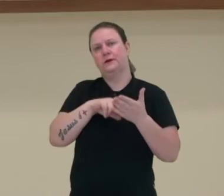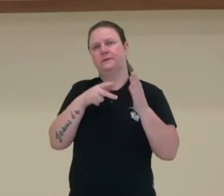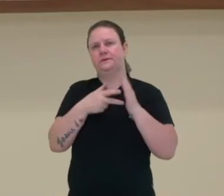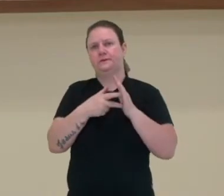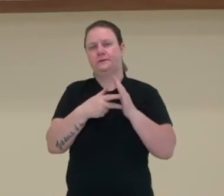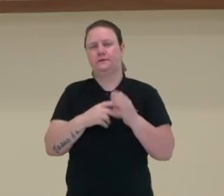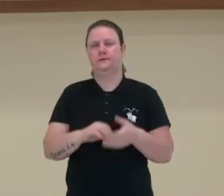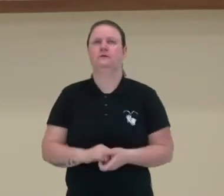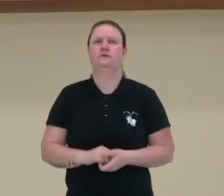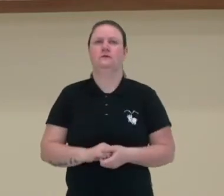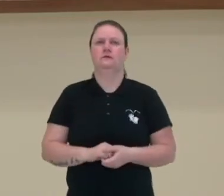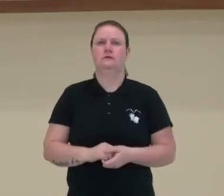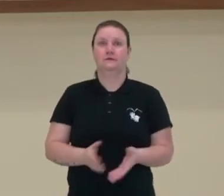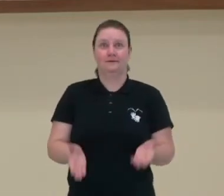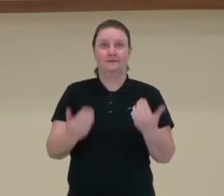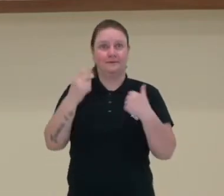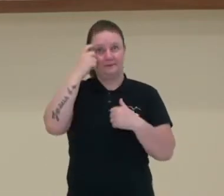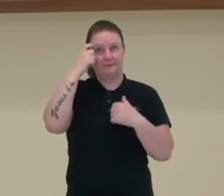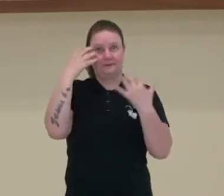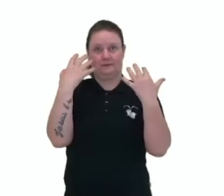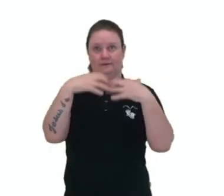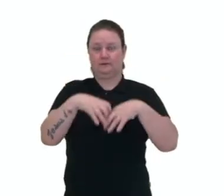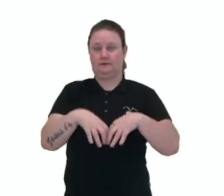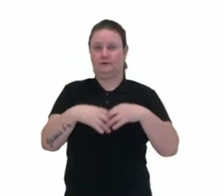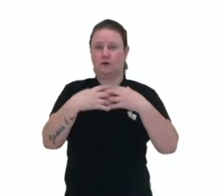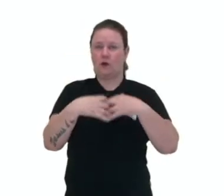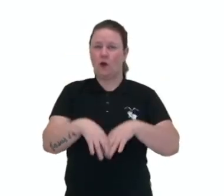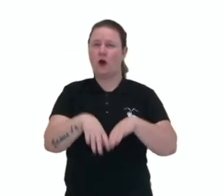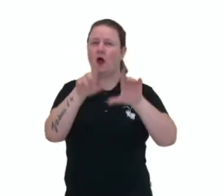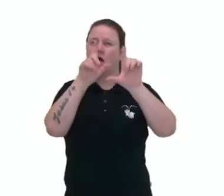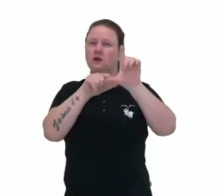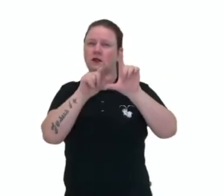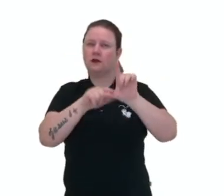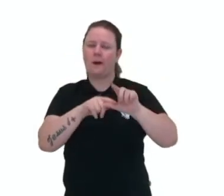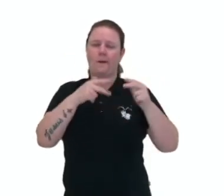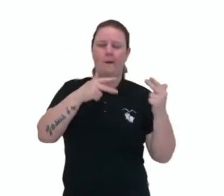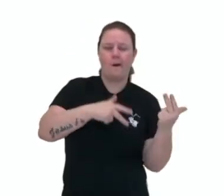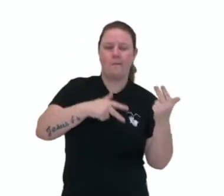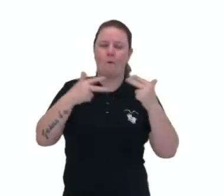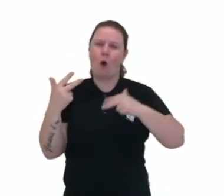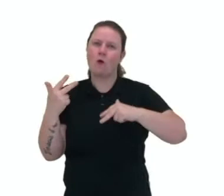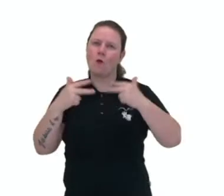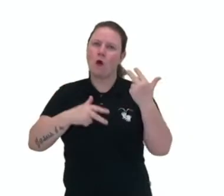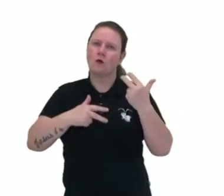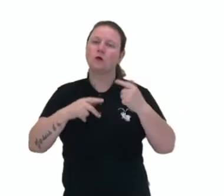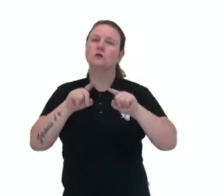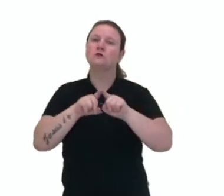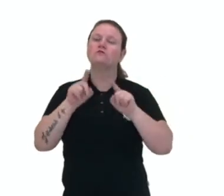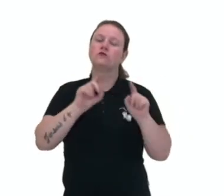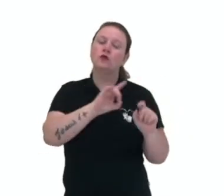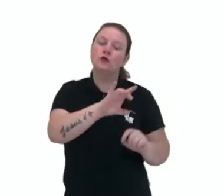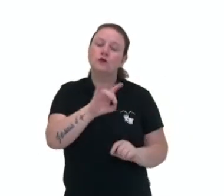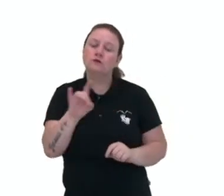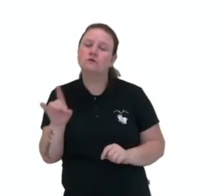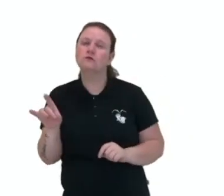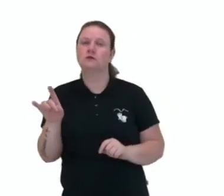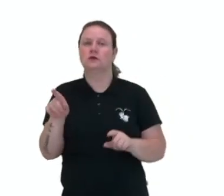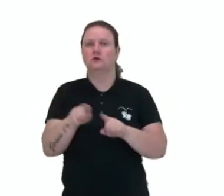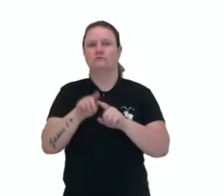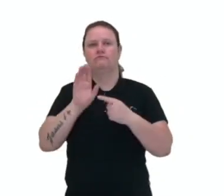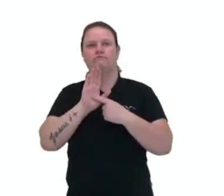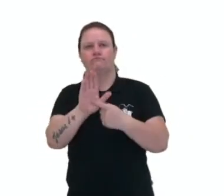significação? Vamos refletir. As letras de rap tratam de fatos do cotidiano imediato e apresentam